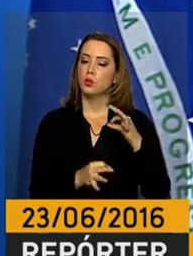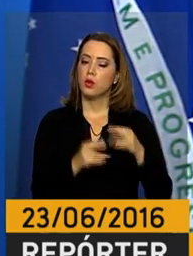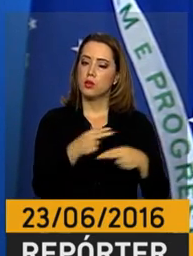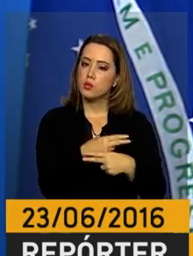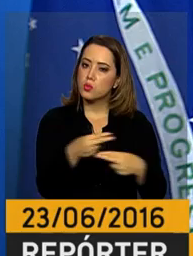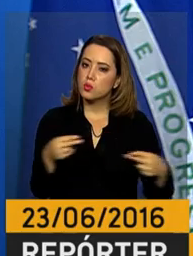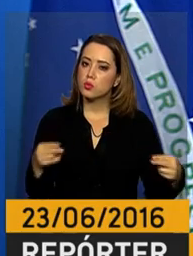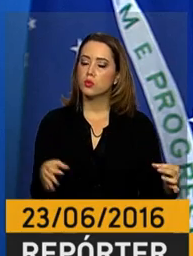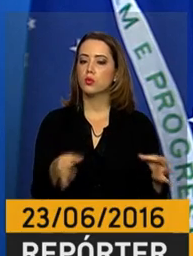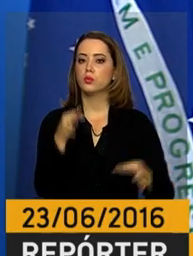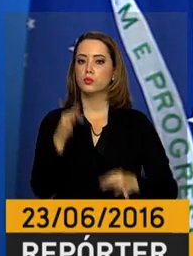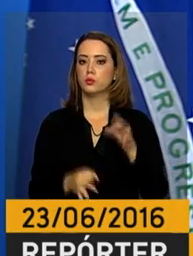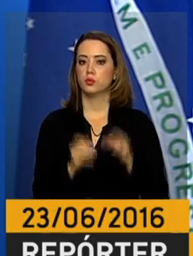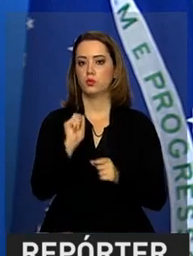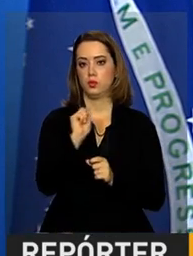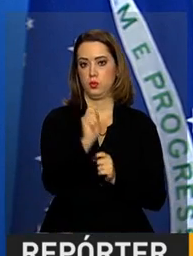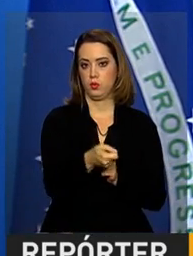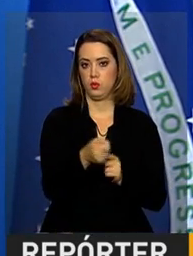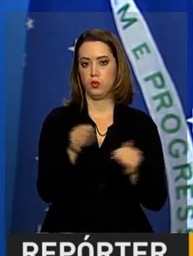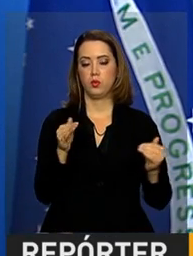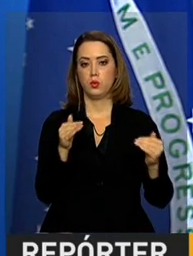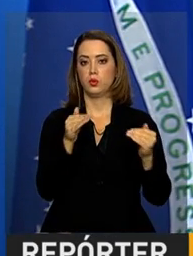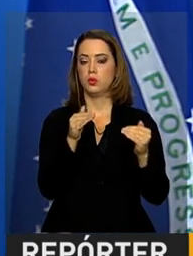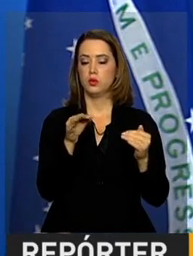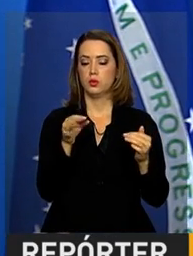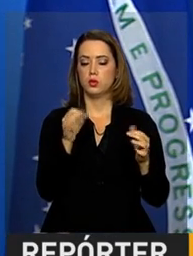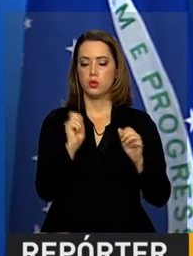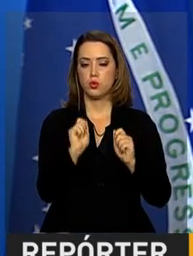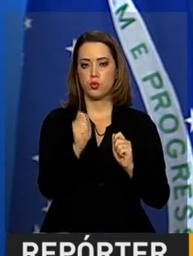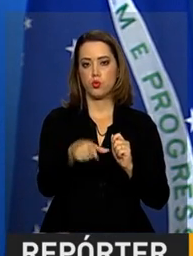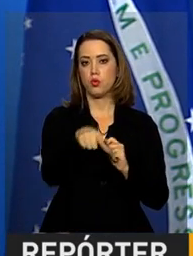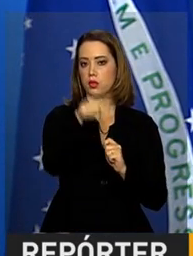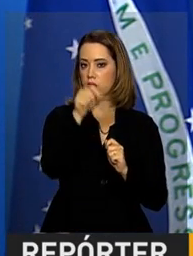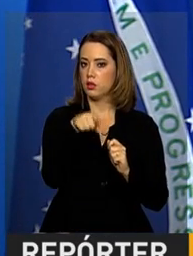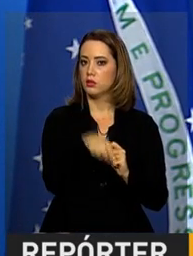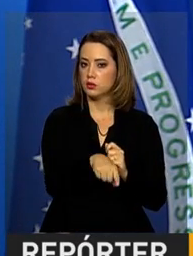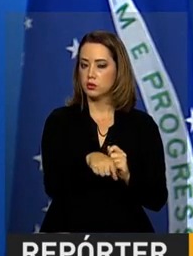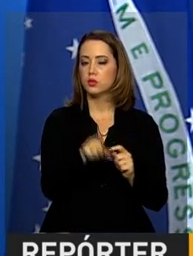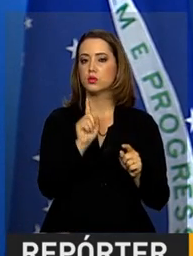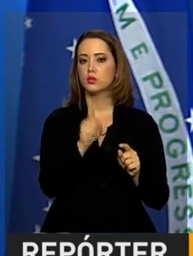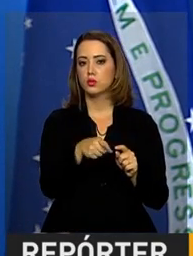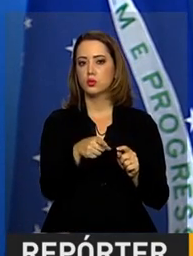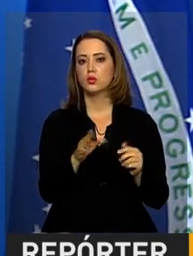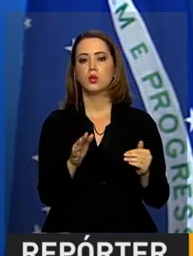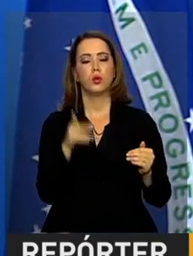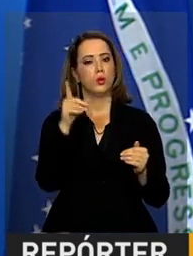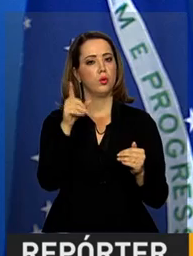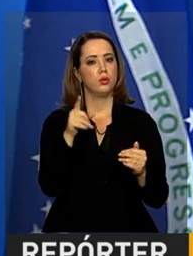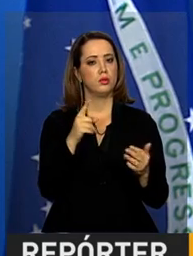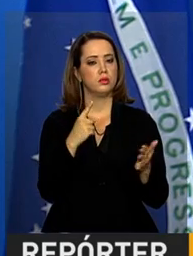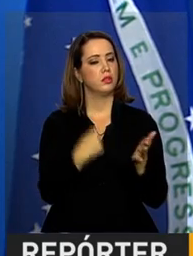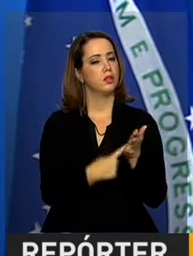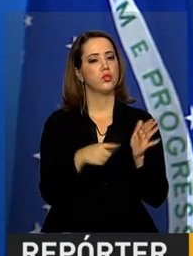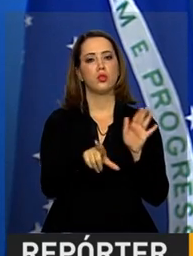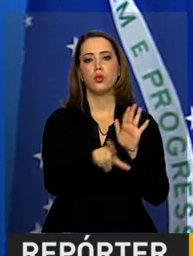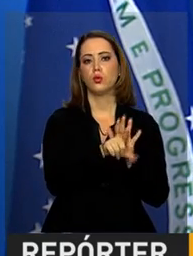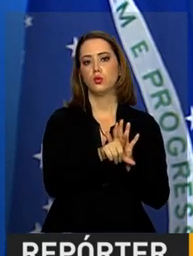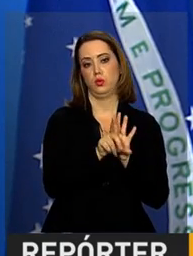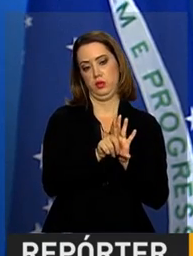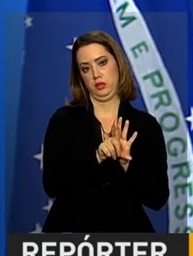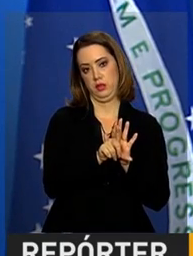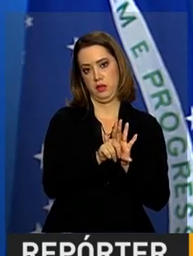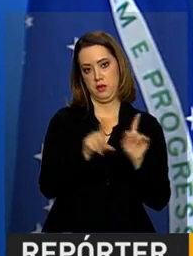essa imutabilidade é que vincula apenas as partes já a eficácia da sentença Essa é sempre Ultra